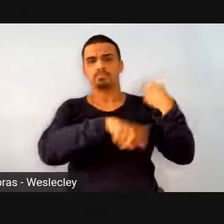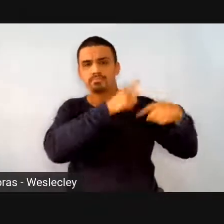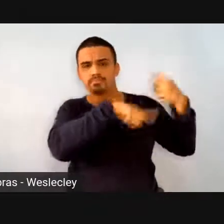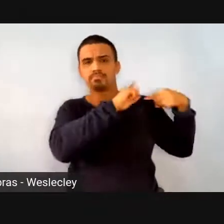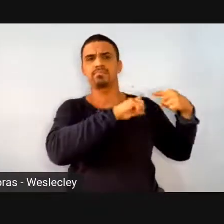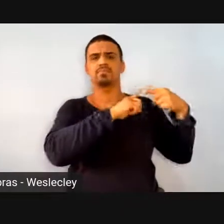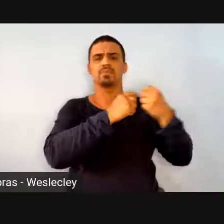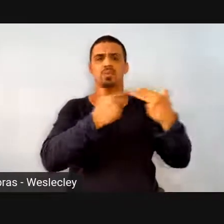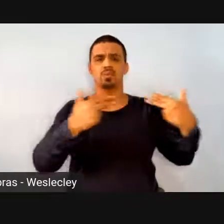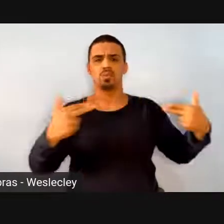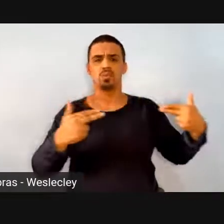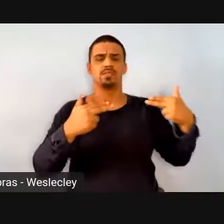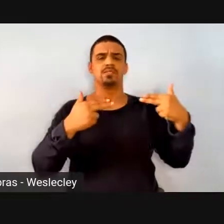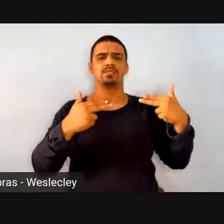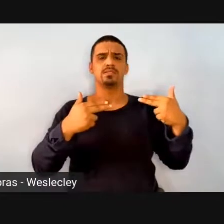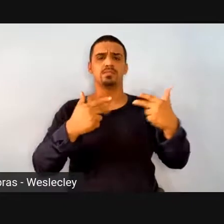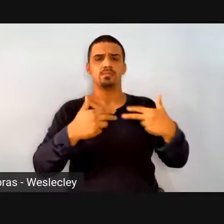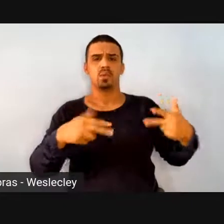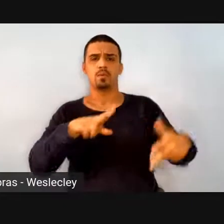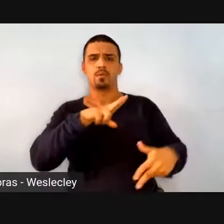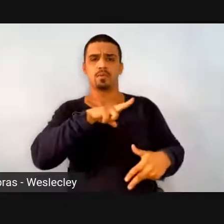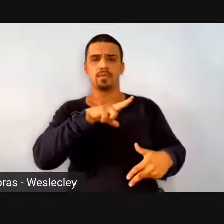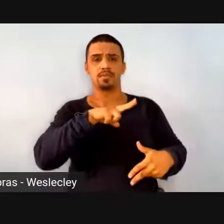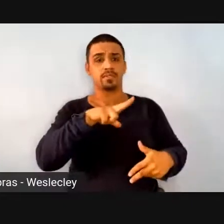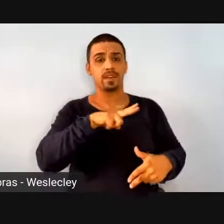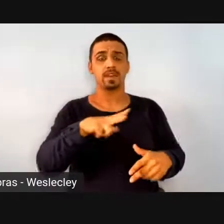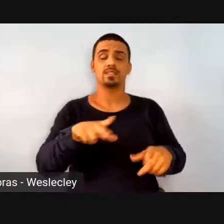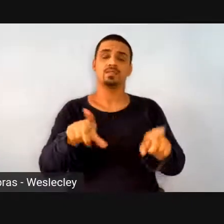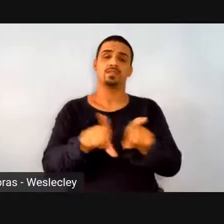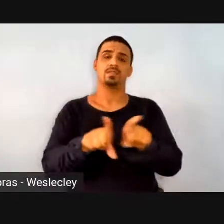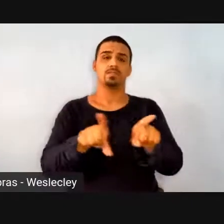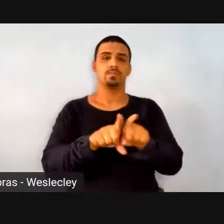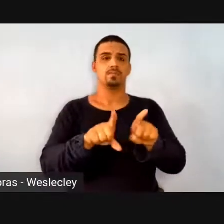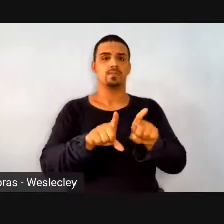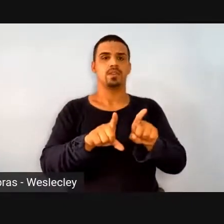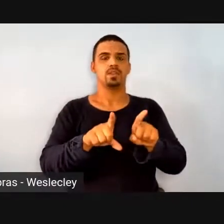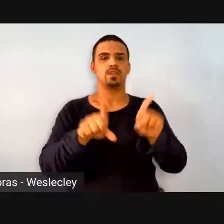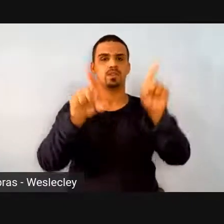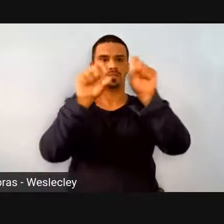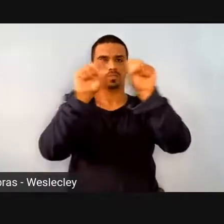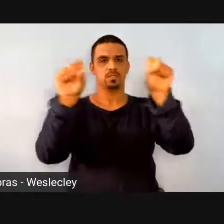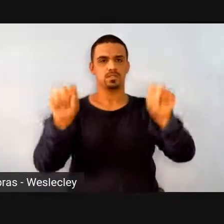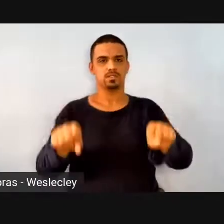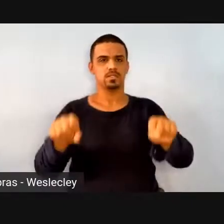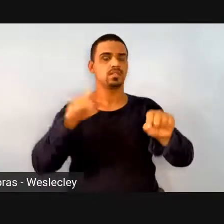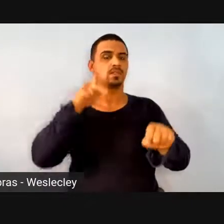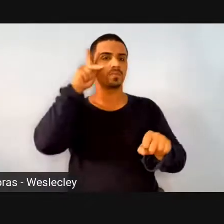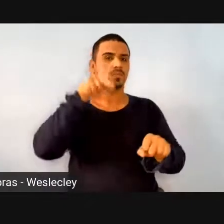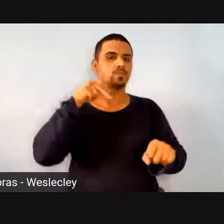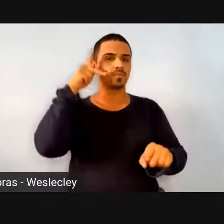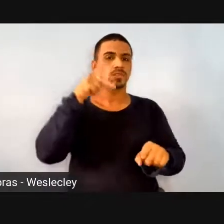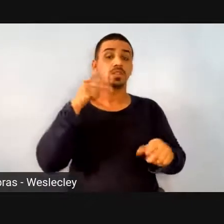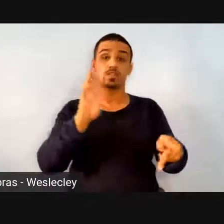privadas e empurrando o sistema político e o